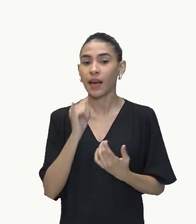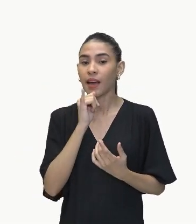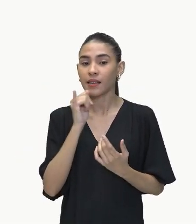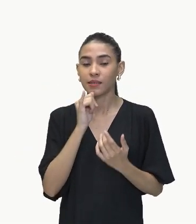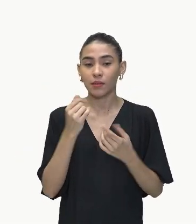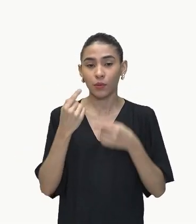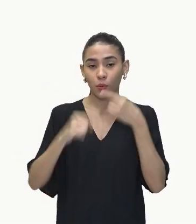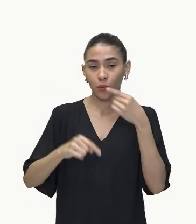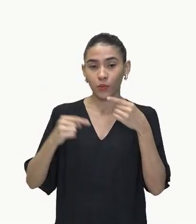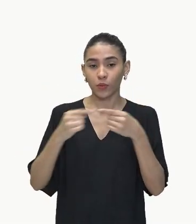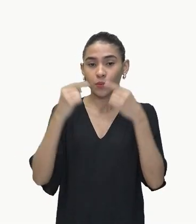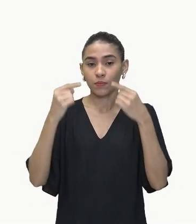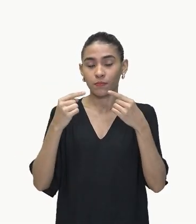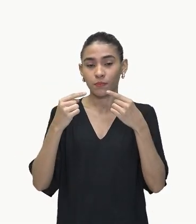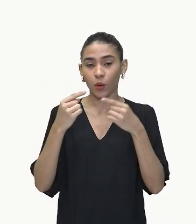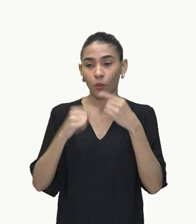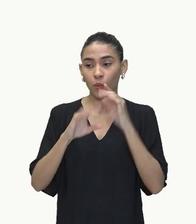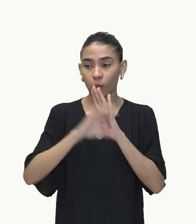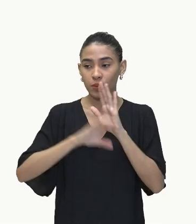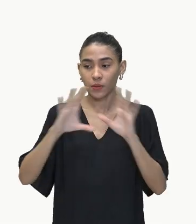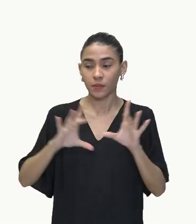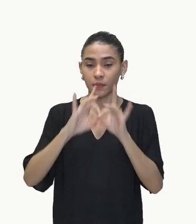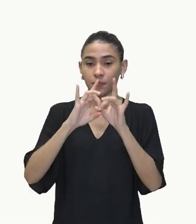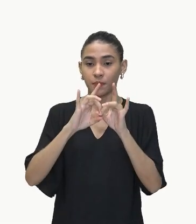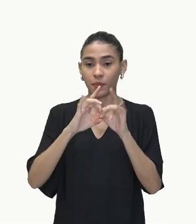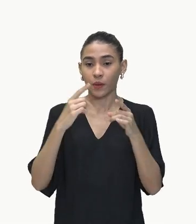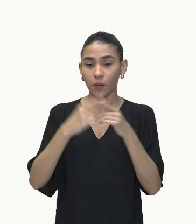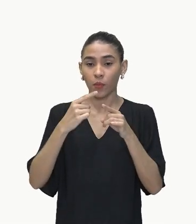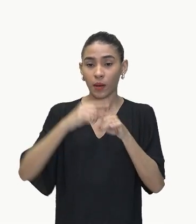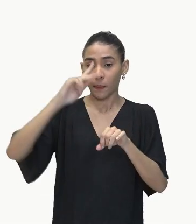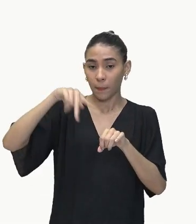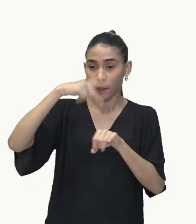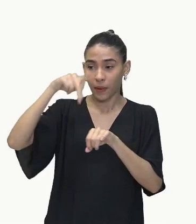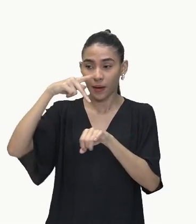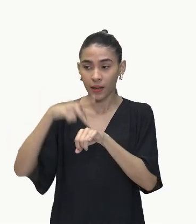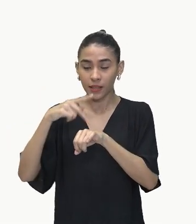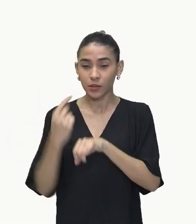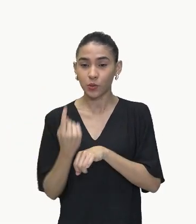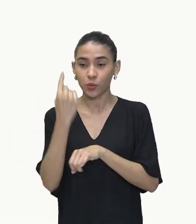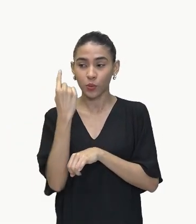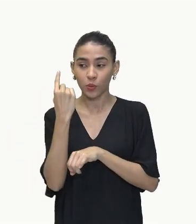conurbadas, porque uma está num país, a outra